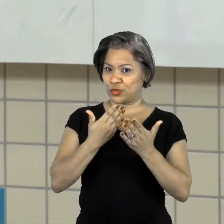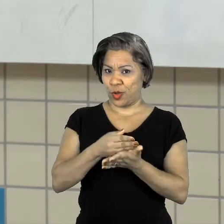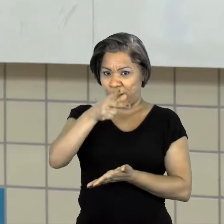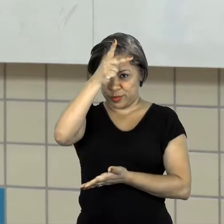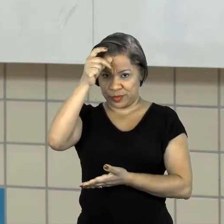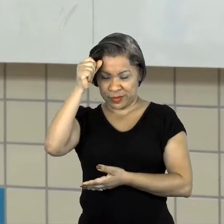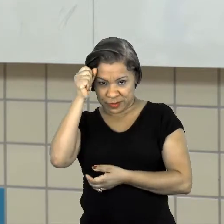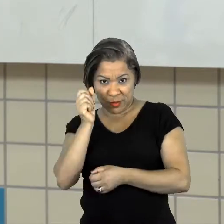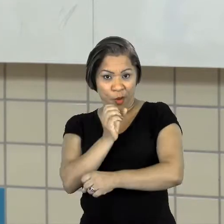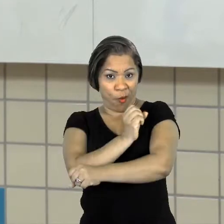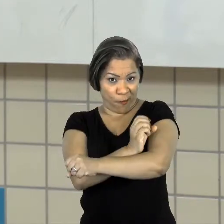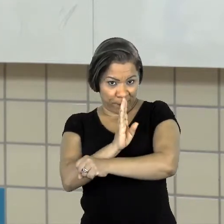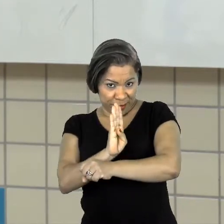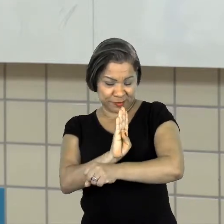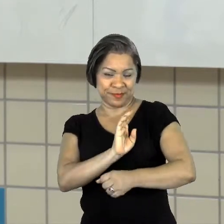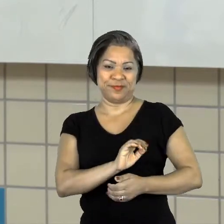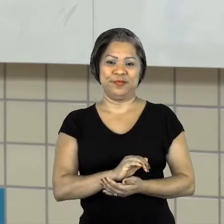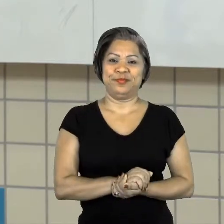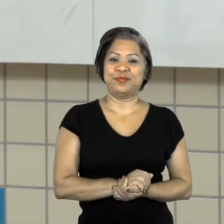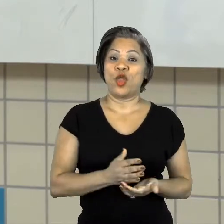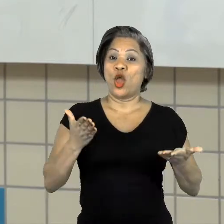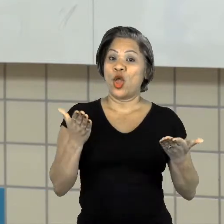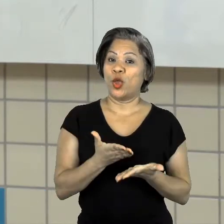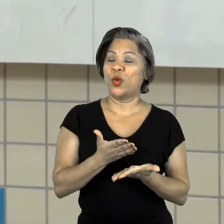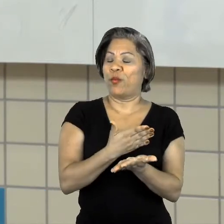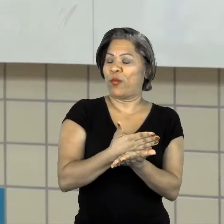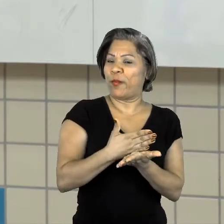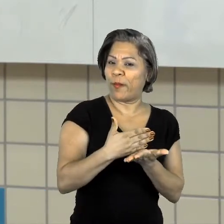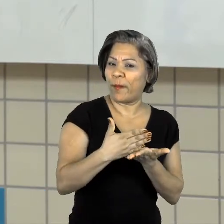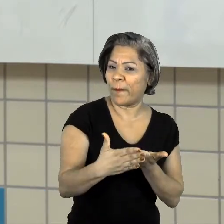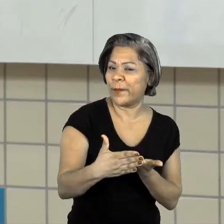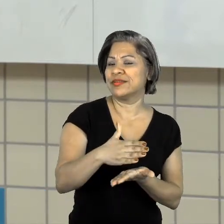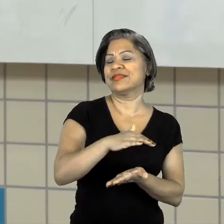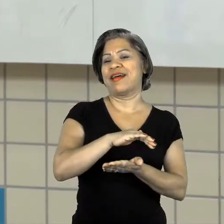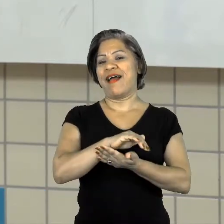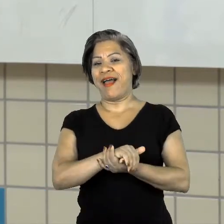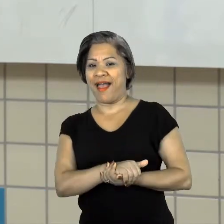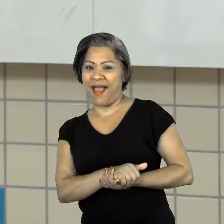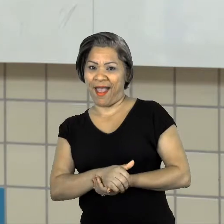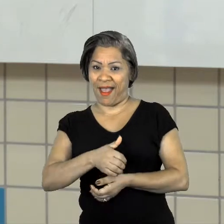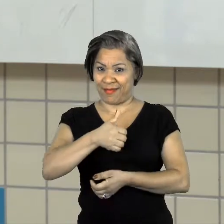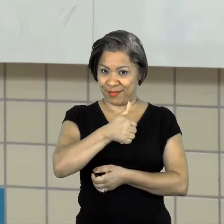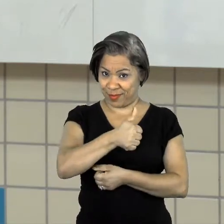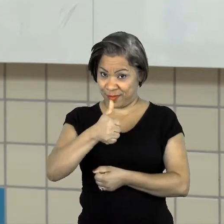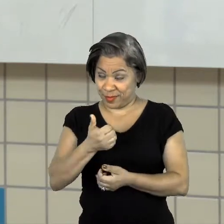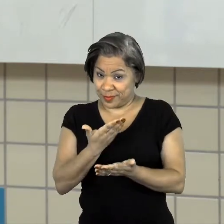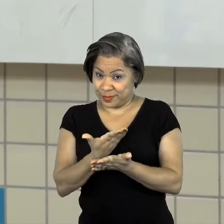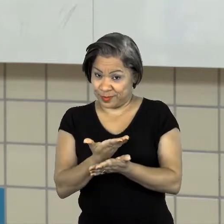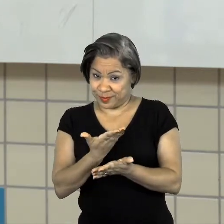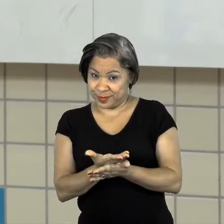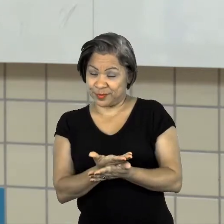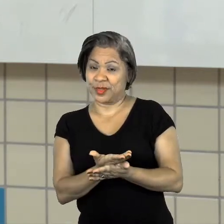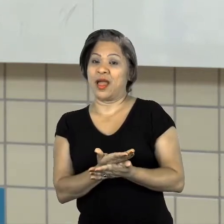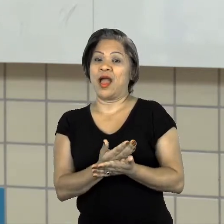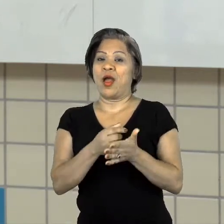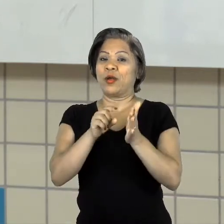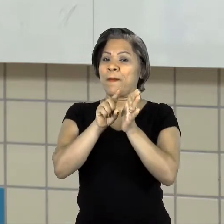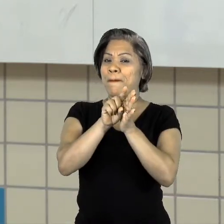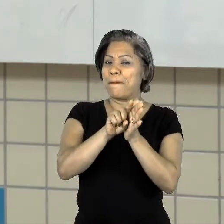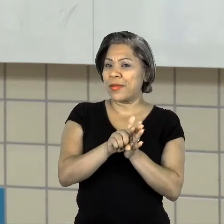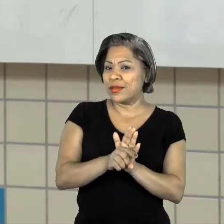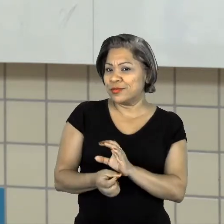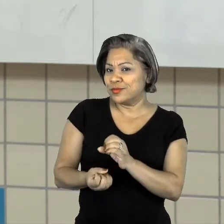Benário. E hoje vamos iniciar a nossa 11ª aula de pesquisa e produção de